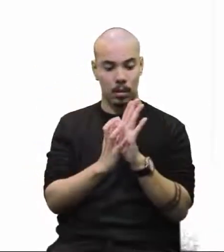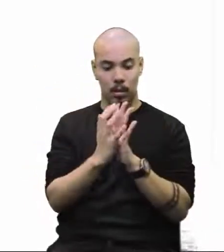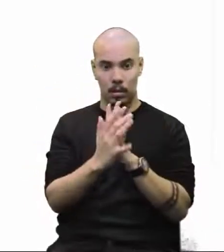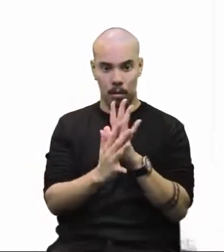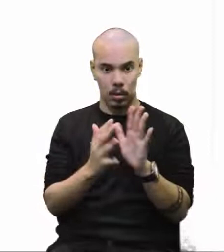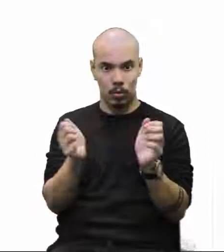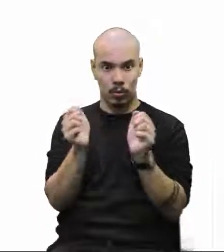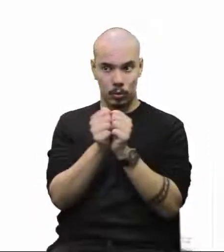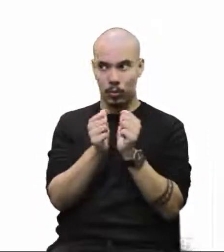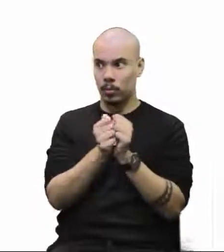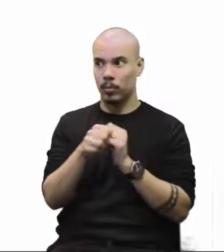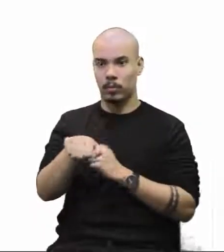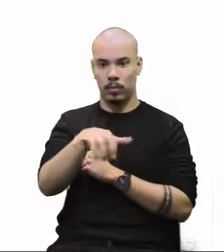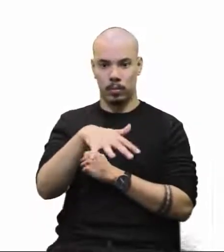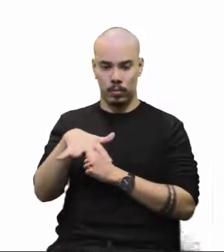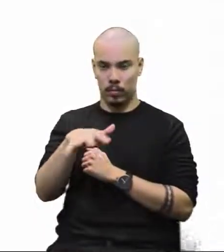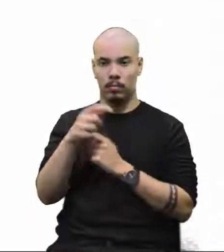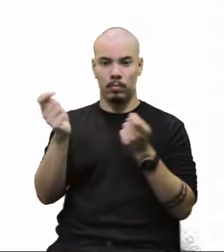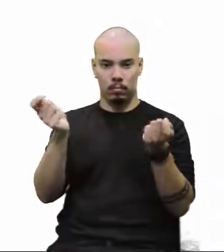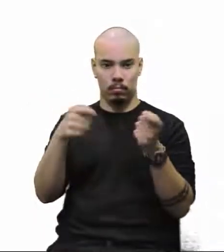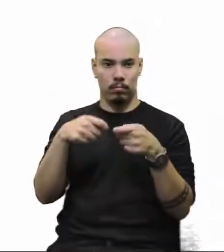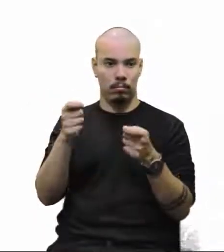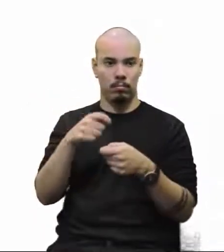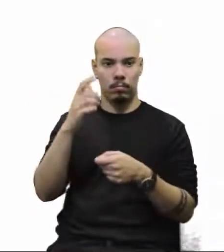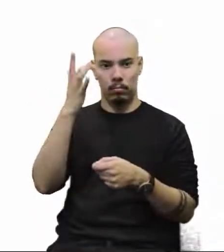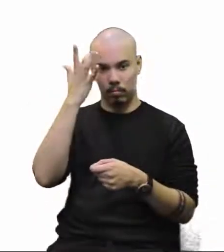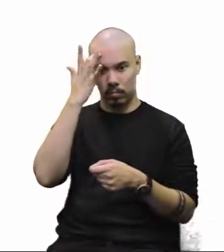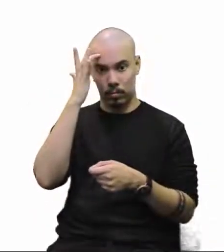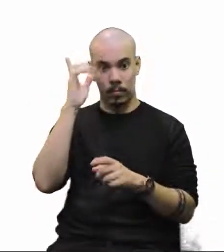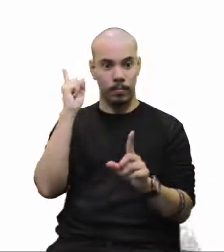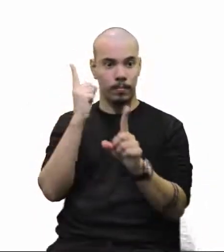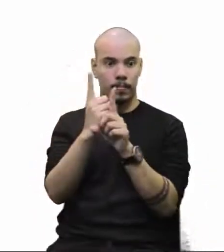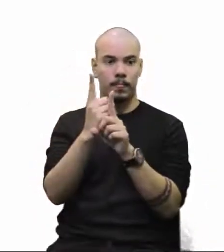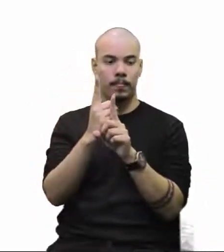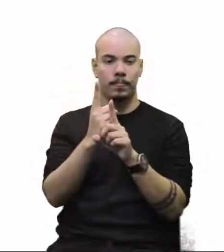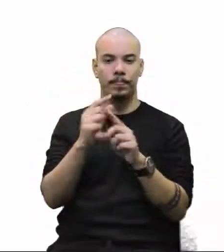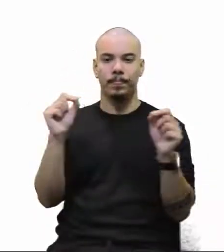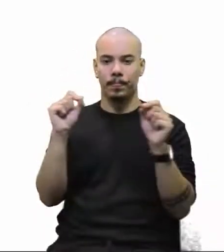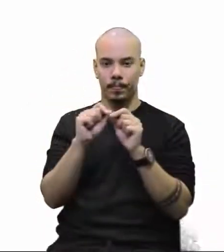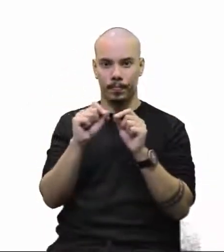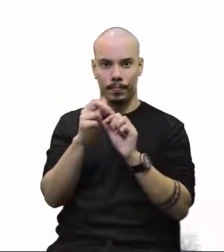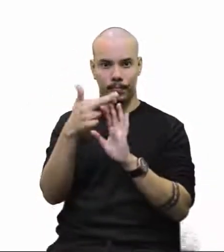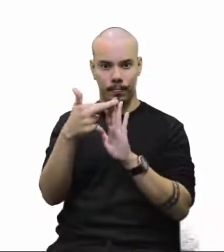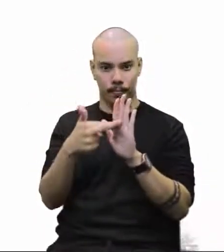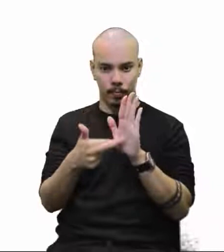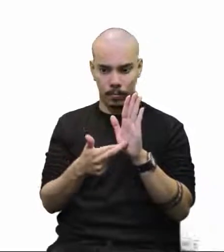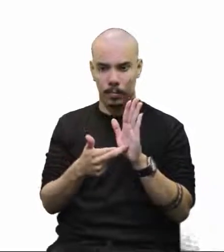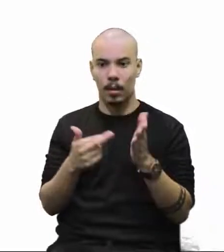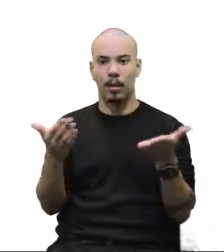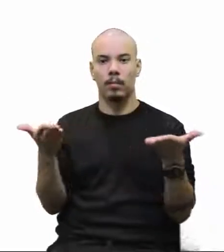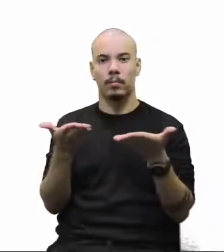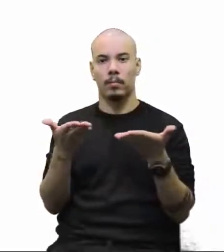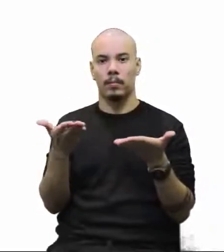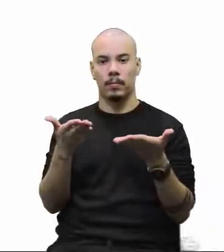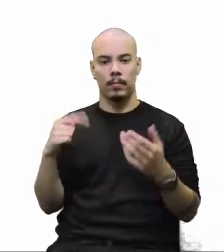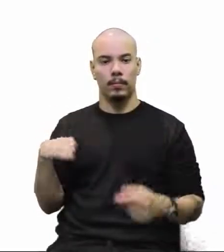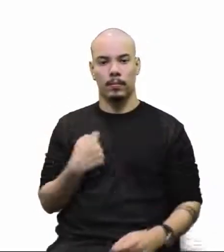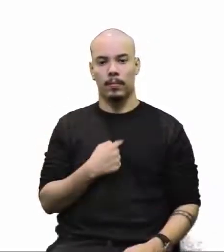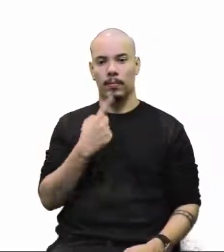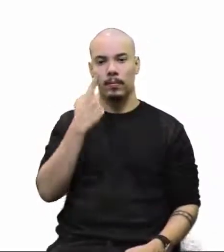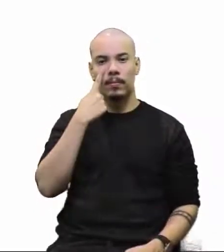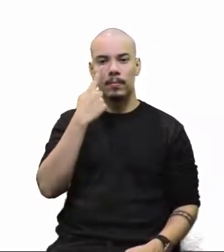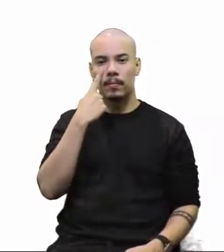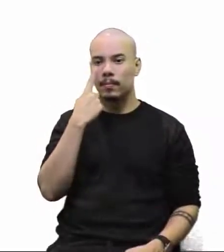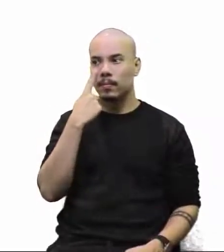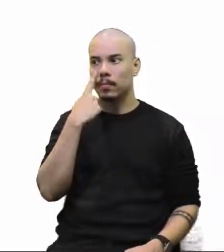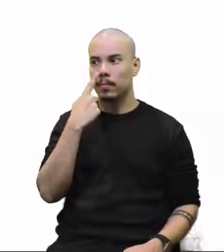do campo. Seria então, isso aqui, né? Tá aí, ó, feito certinho. Agora, a